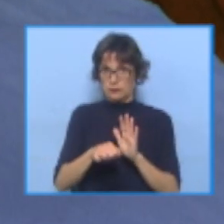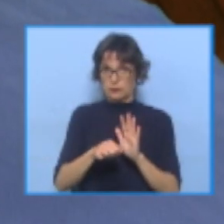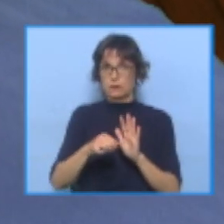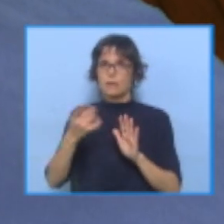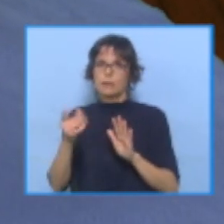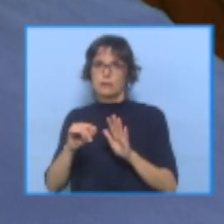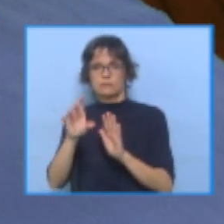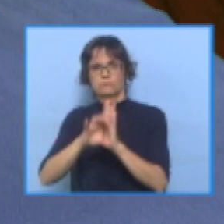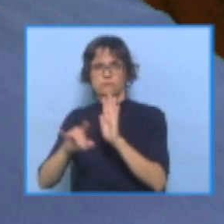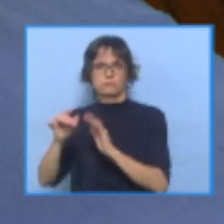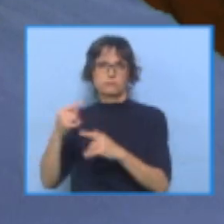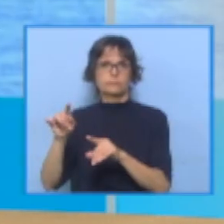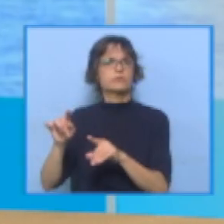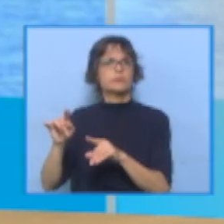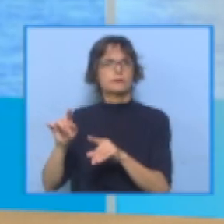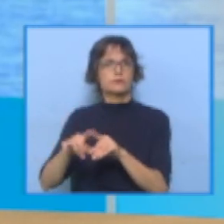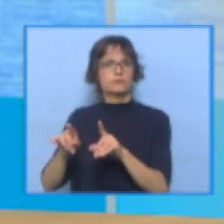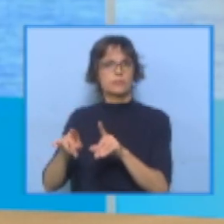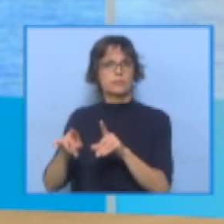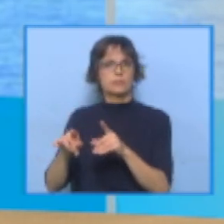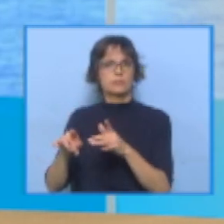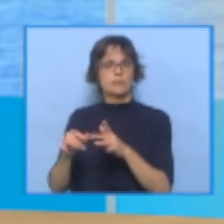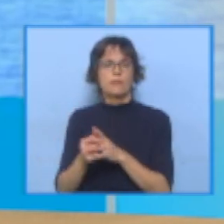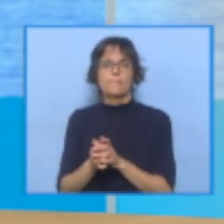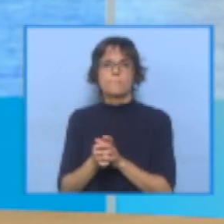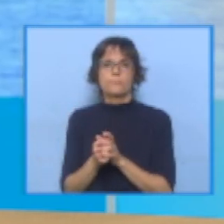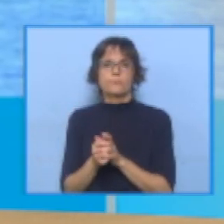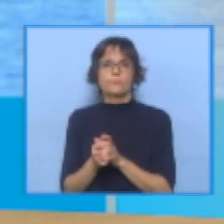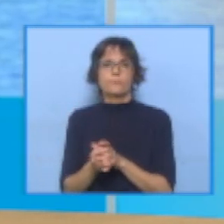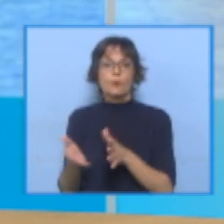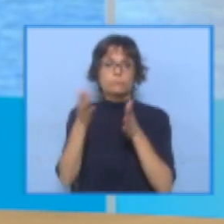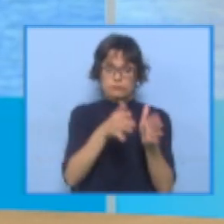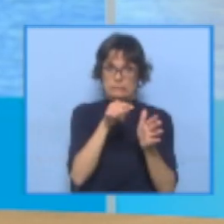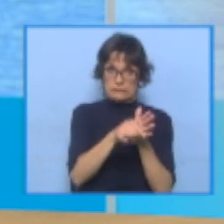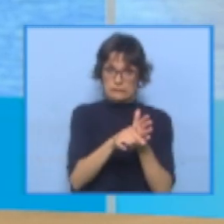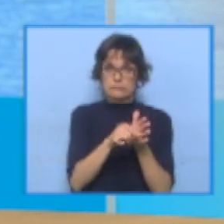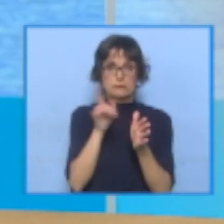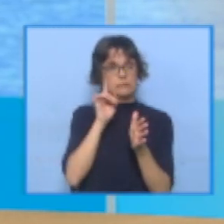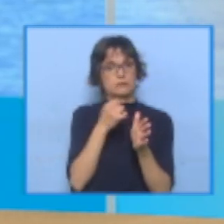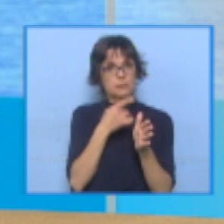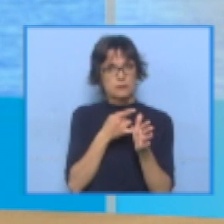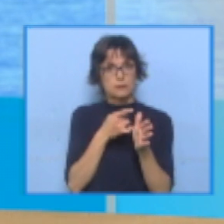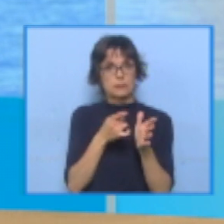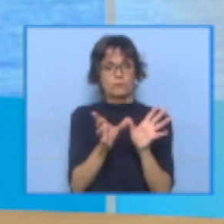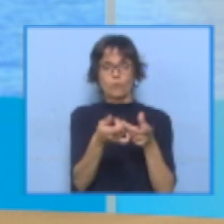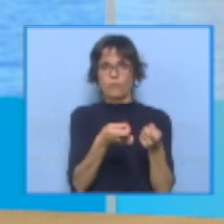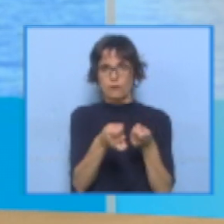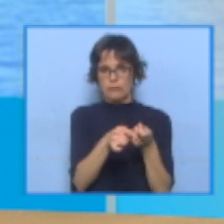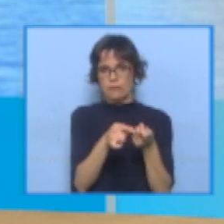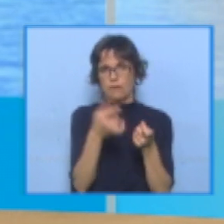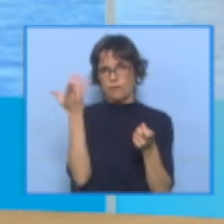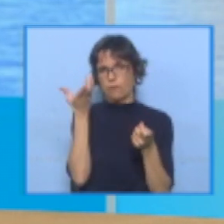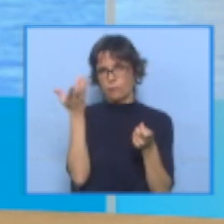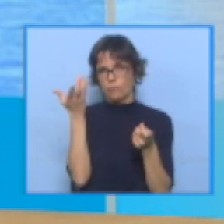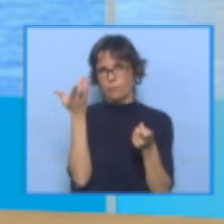condicionante totalmente em relação ao empregador. Por outro lado, é muito importante que nas organizações se passe uma cultura também